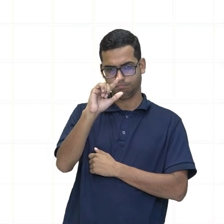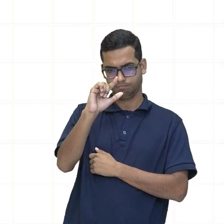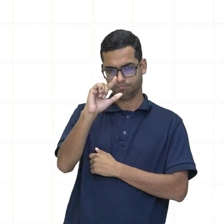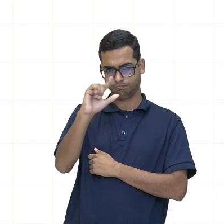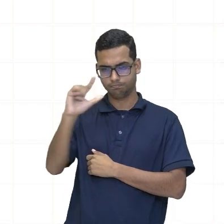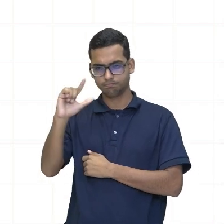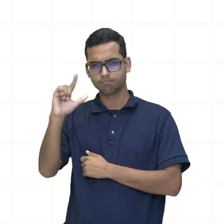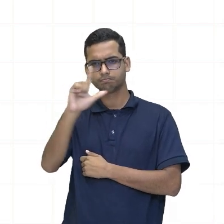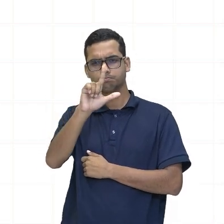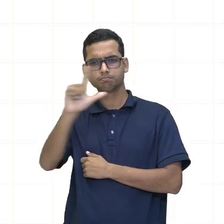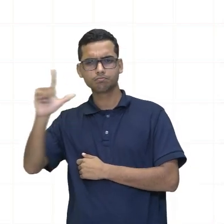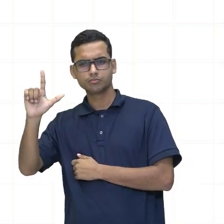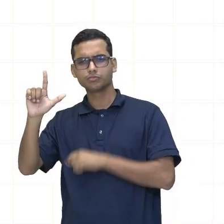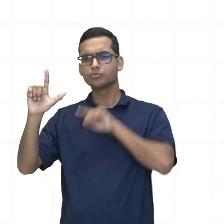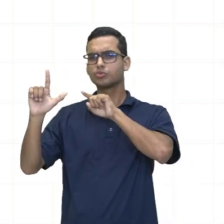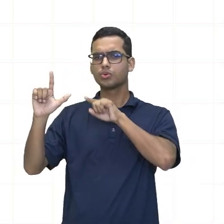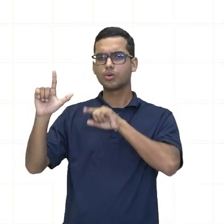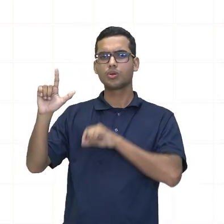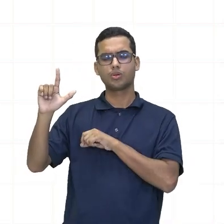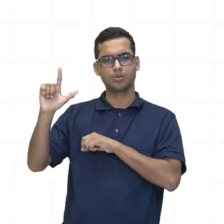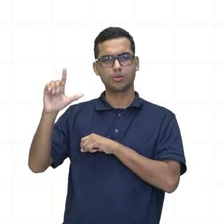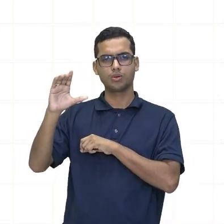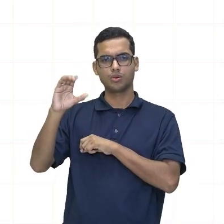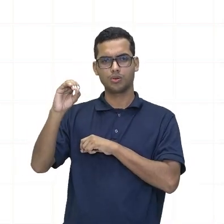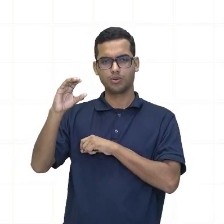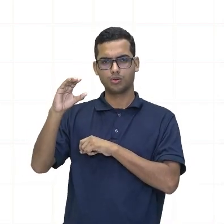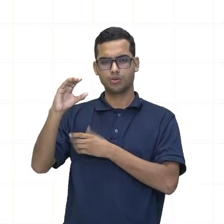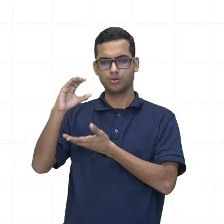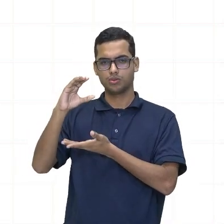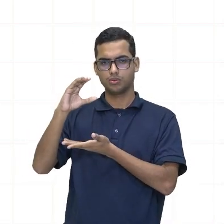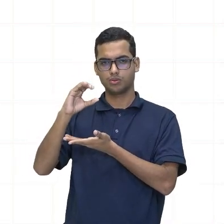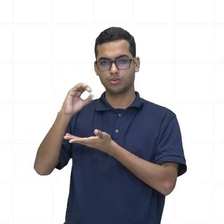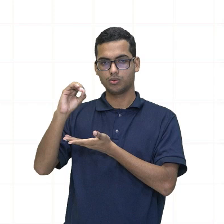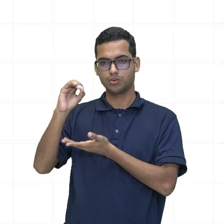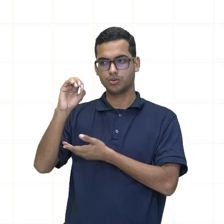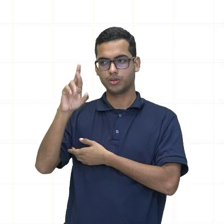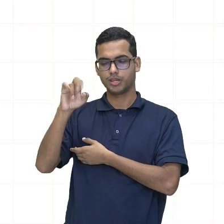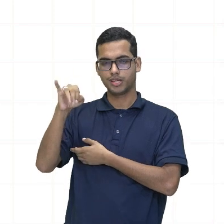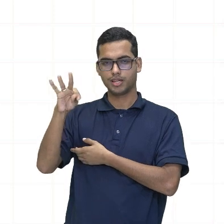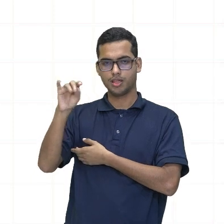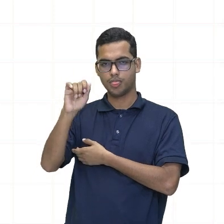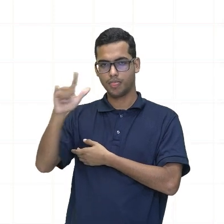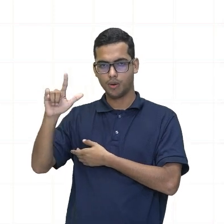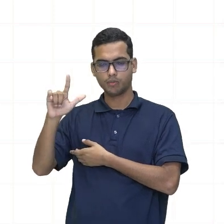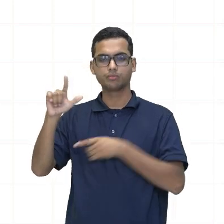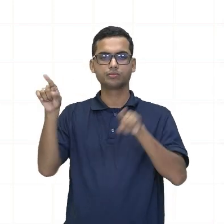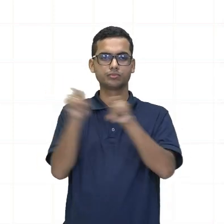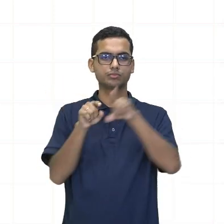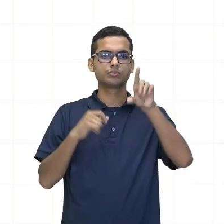aí que a distância entre os pontos norte e sul, ela